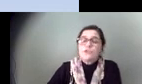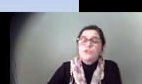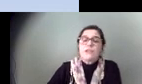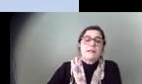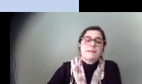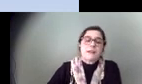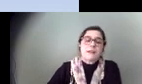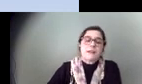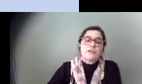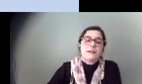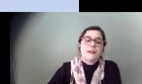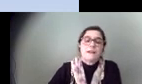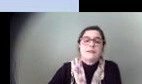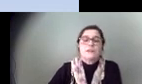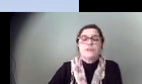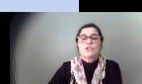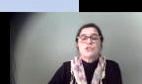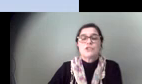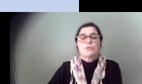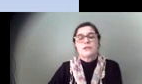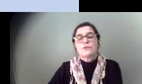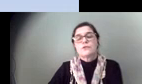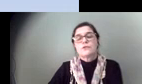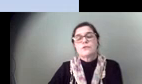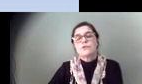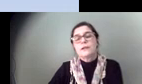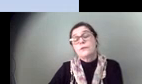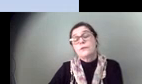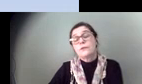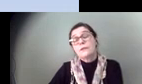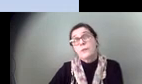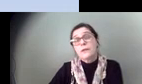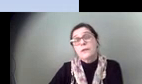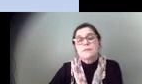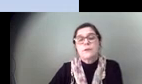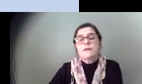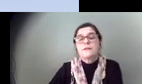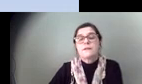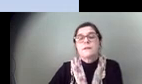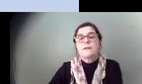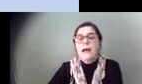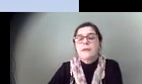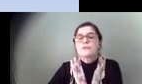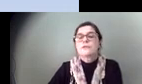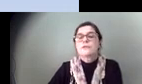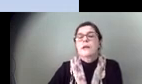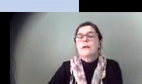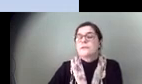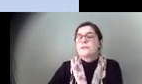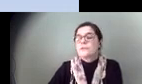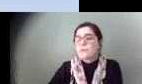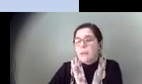condição de aprendizagem. Então, a gente pode ter aqui os instrumentos, eles podem ser